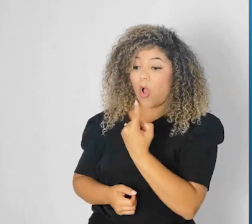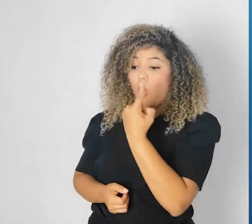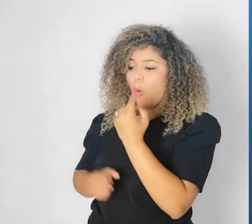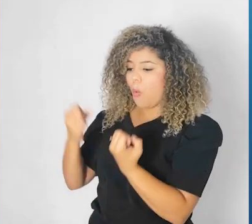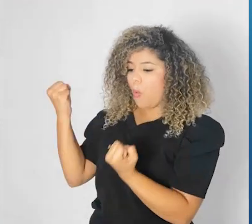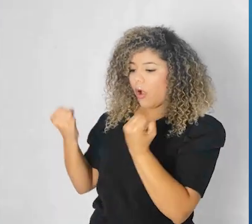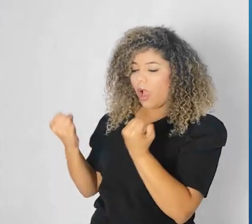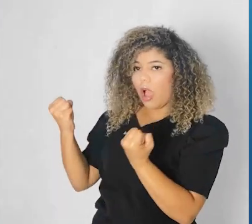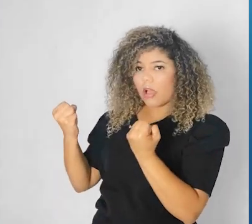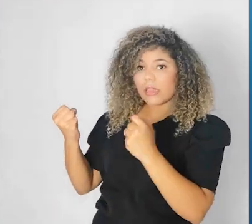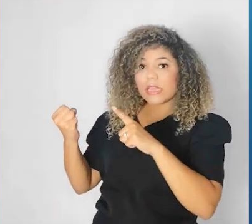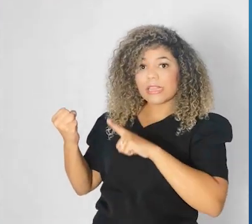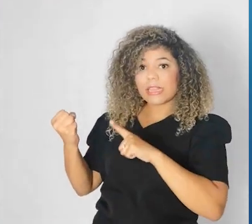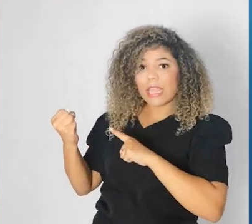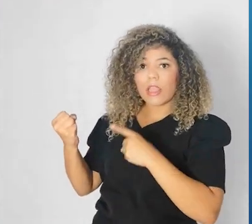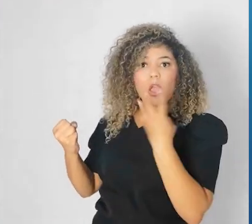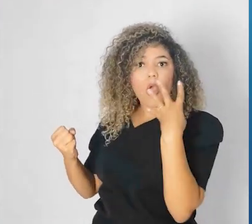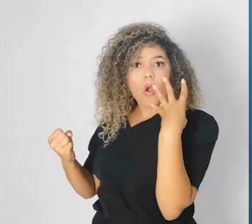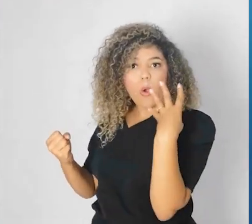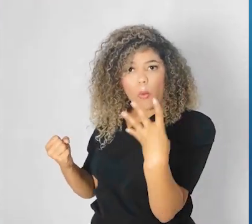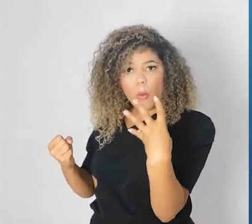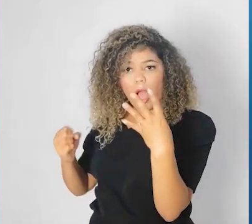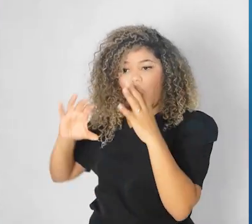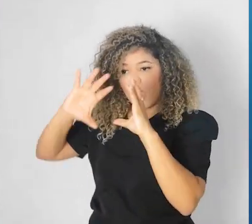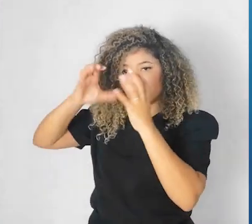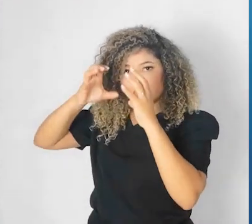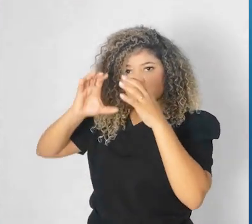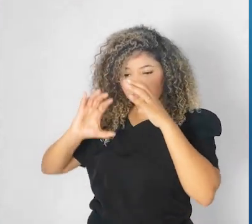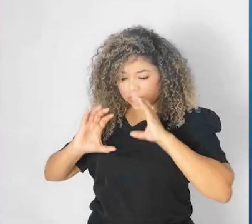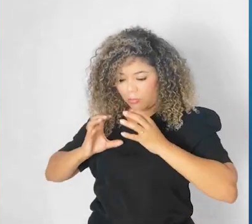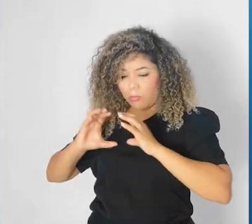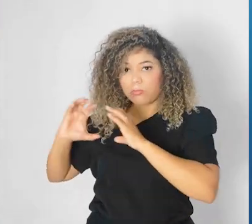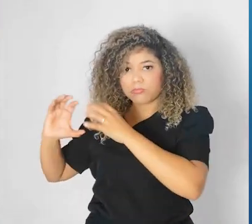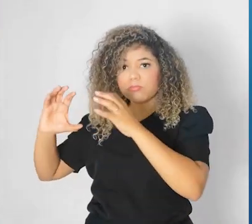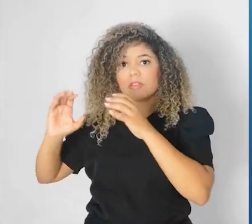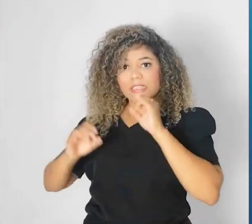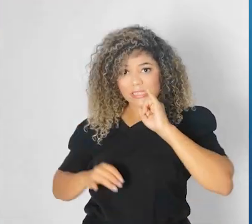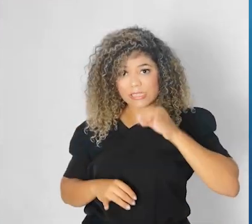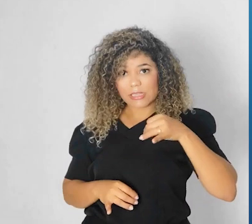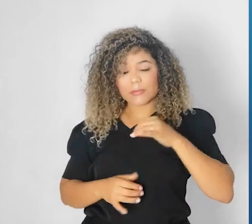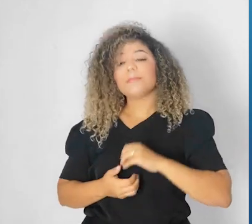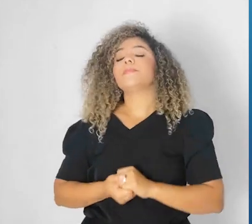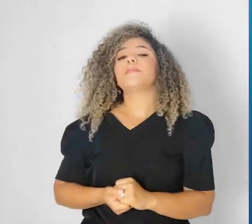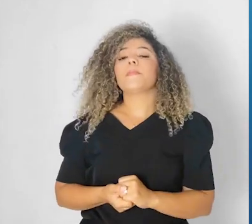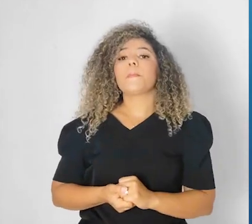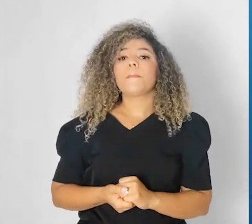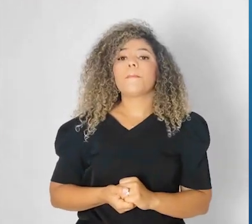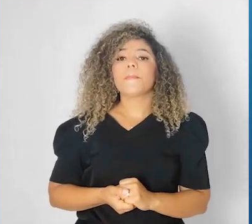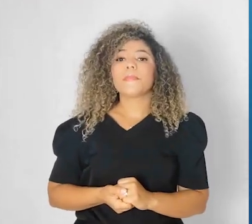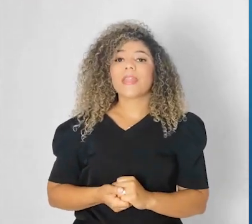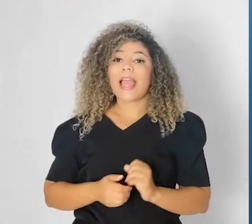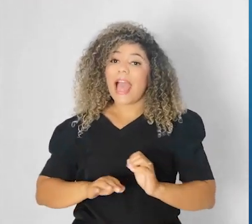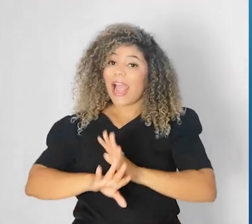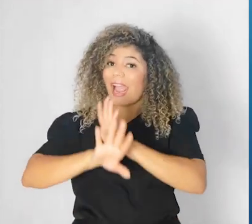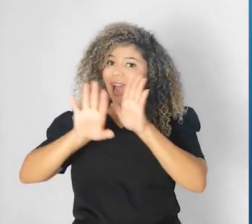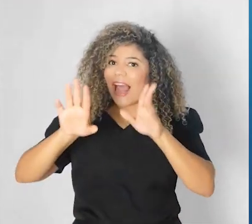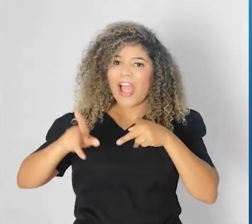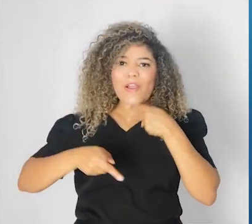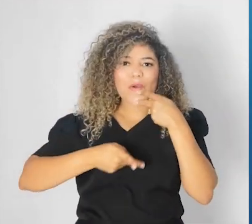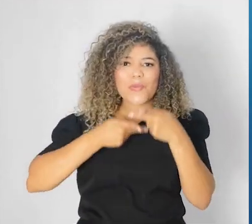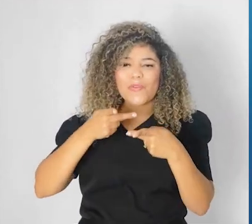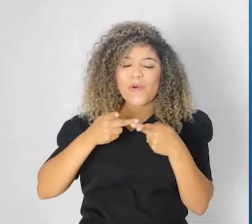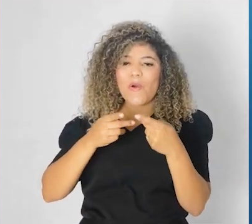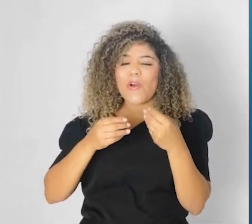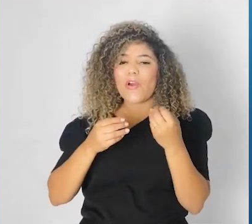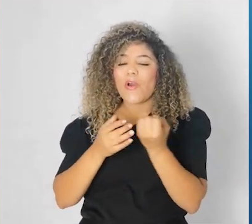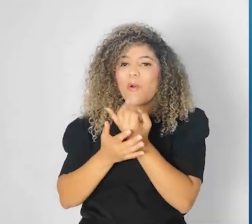ele tem 4 rodas. Claro que a gente não está considerando aqui o